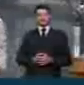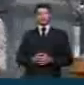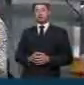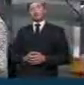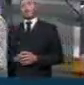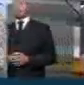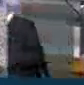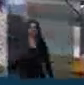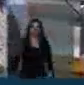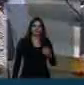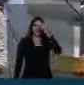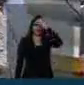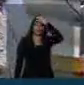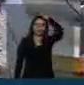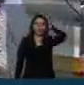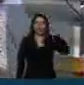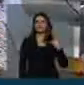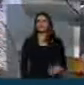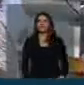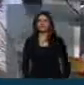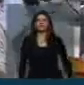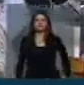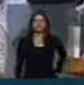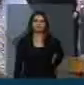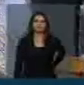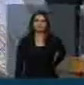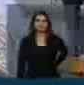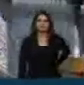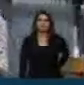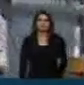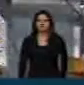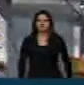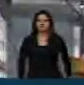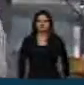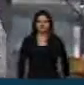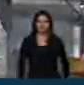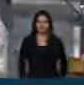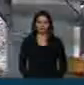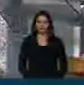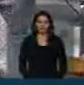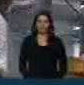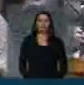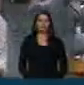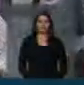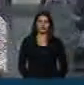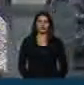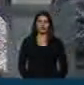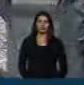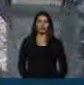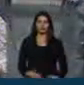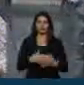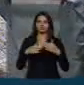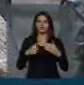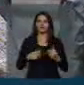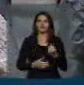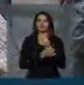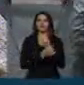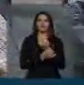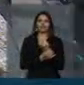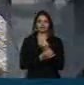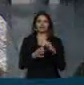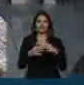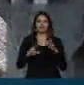básica. Então, ou tiramos a urgência do Código de Mineração, ou fazemos outra forma de garantir a aprovação da